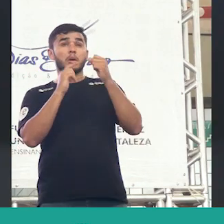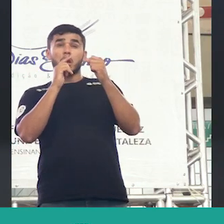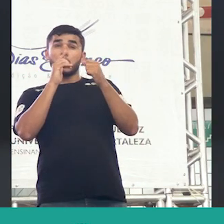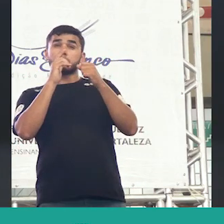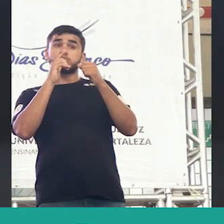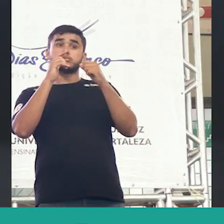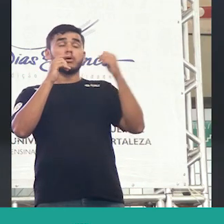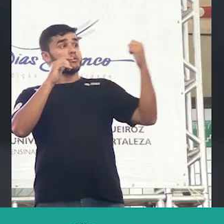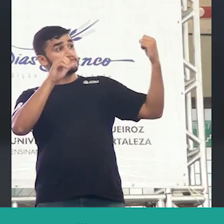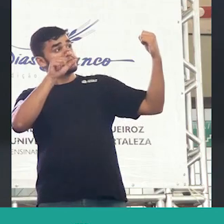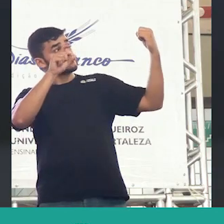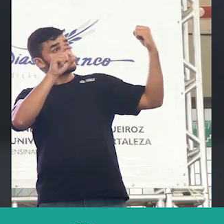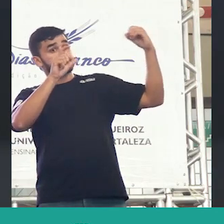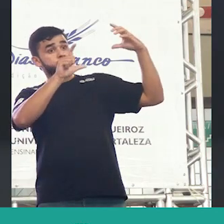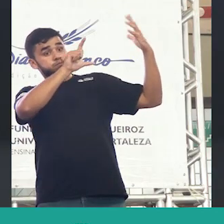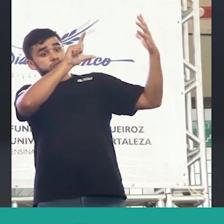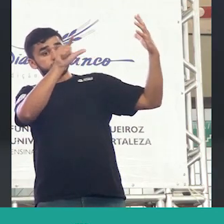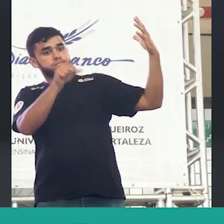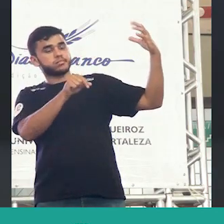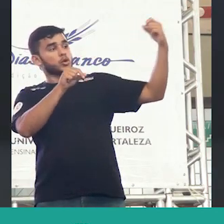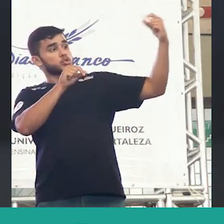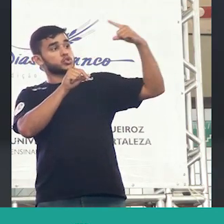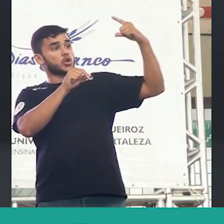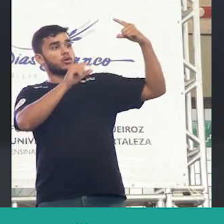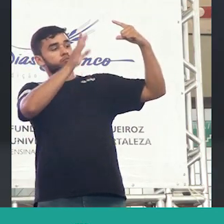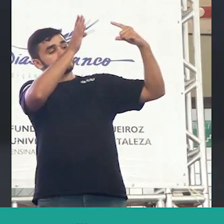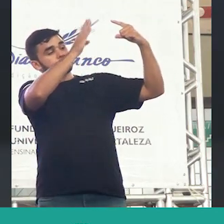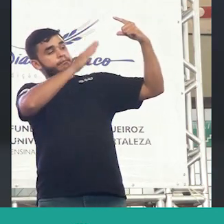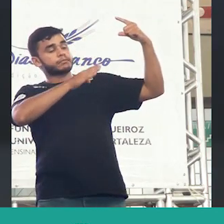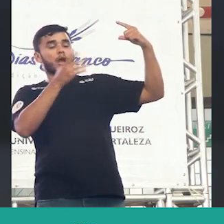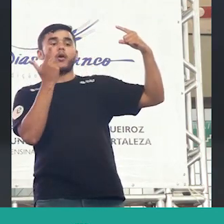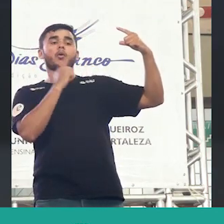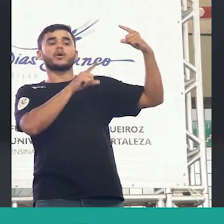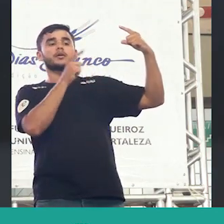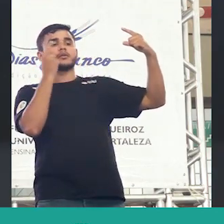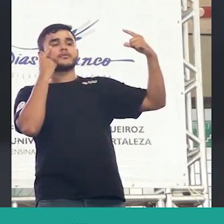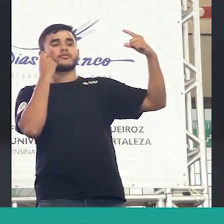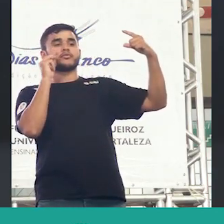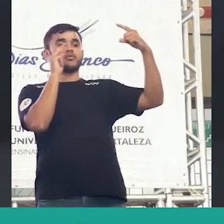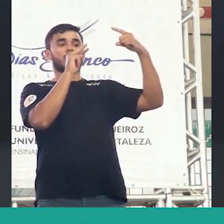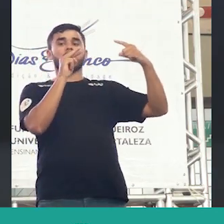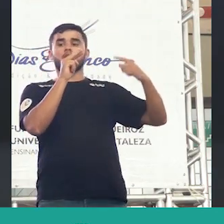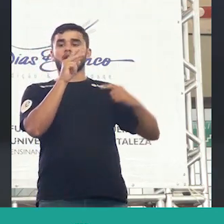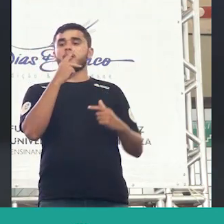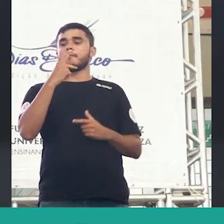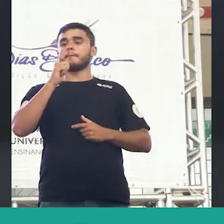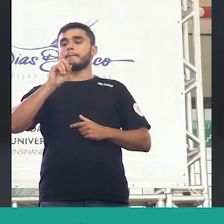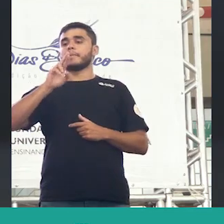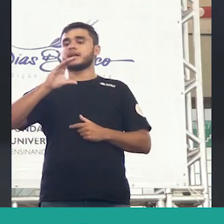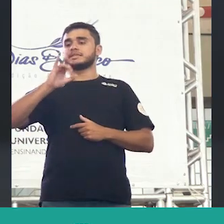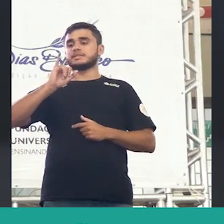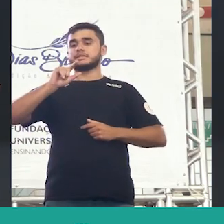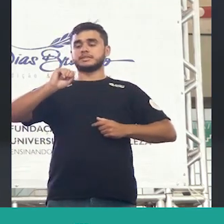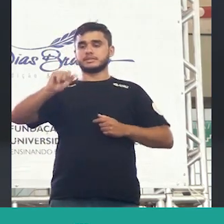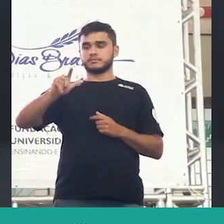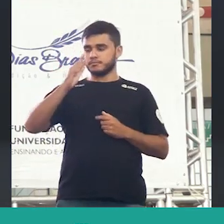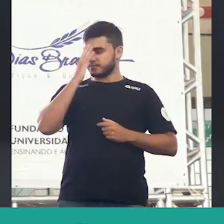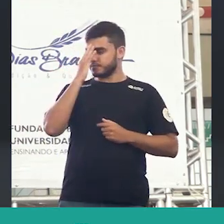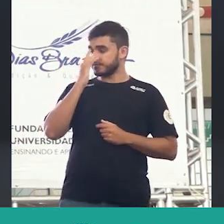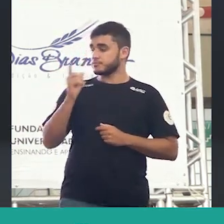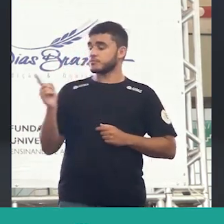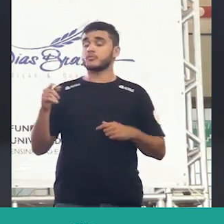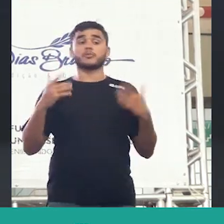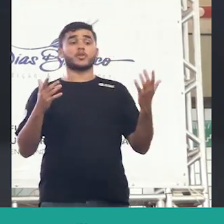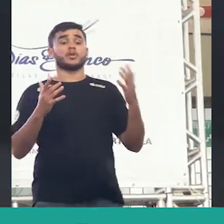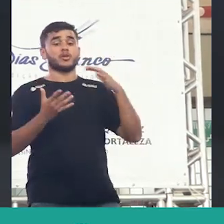parcial. Eclipse parcial. Aí eu pergunto para vocês, como é o nome dessa lua? Qual é a única lua